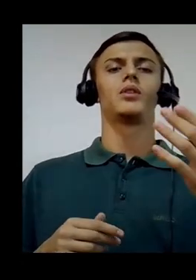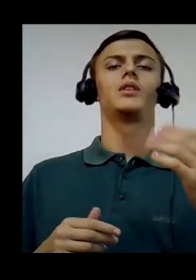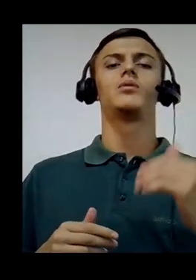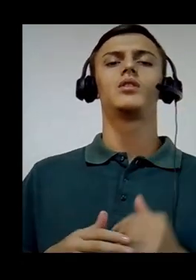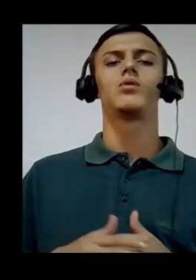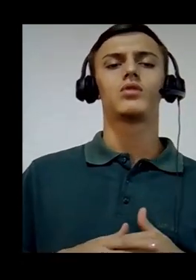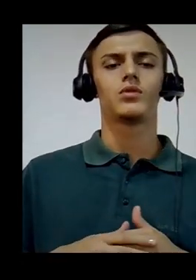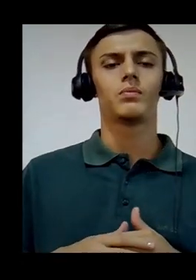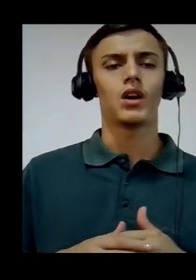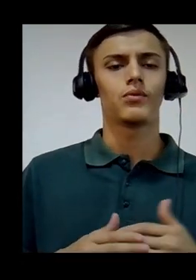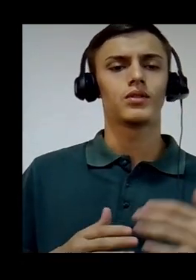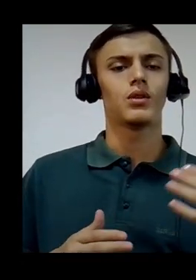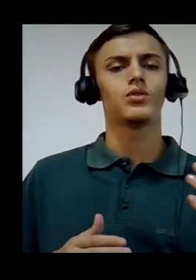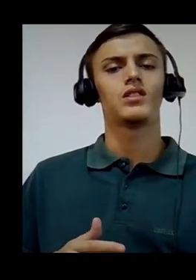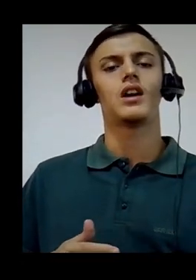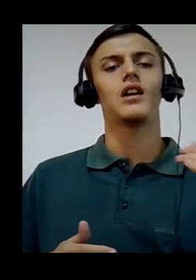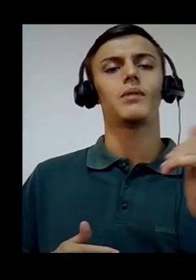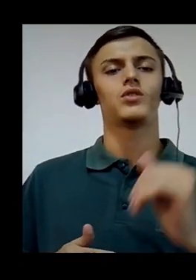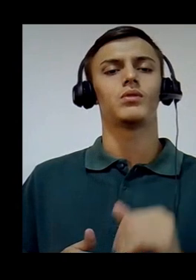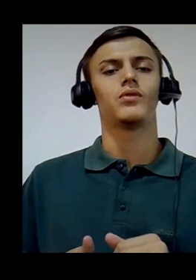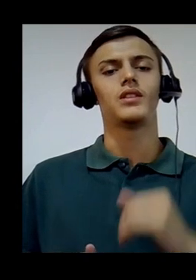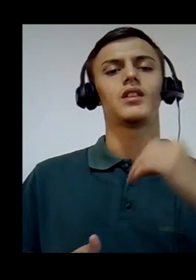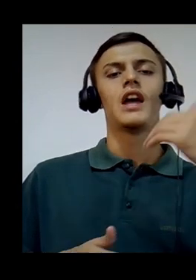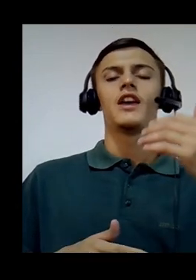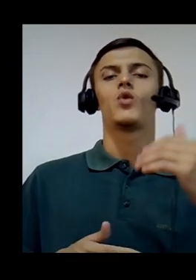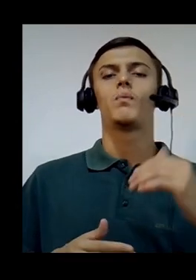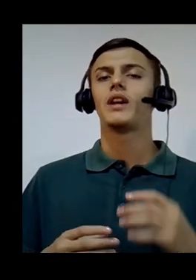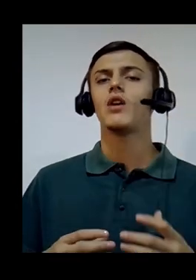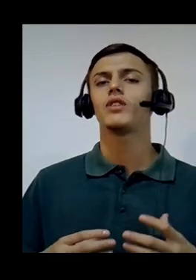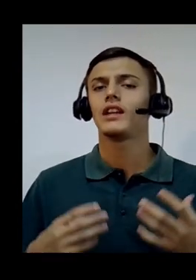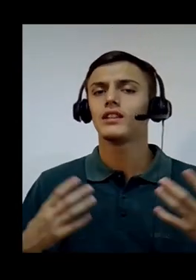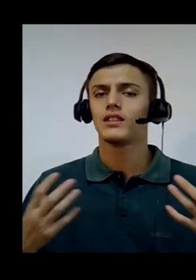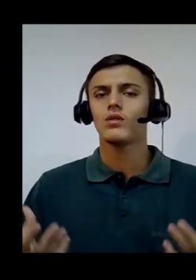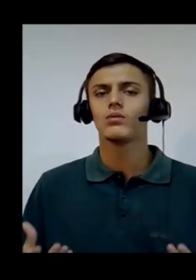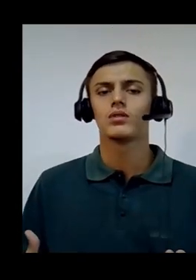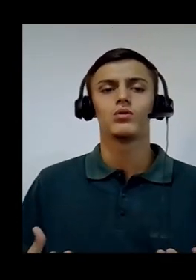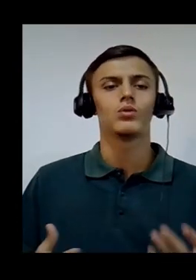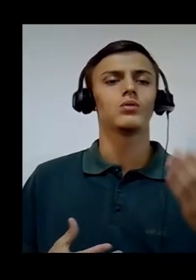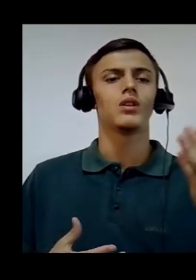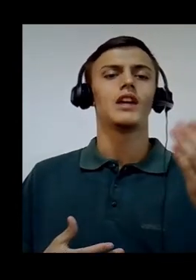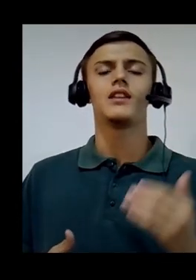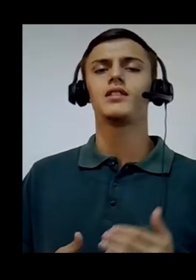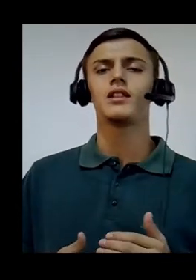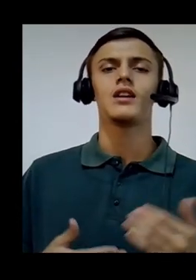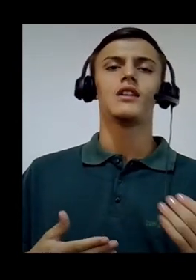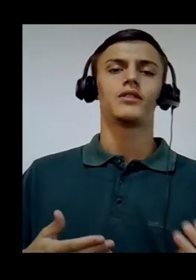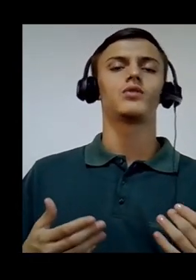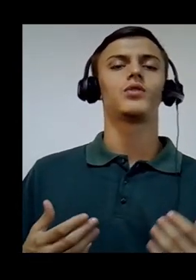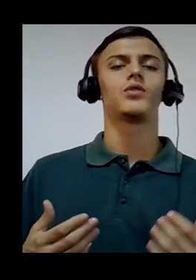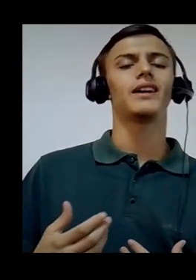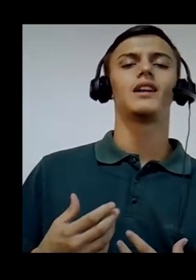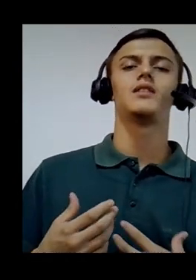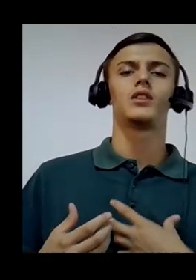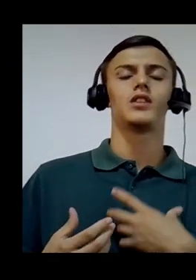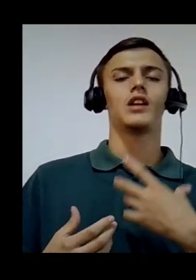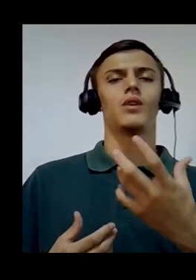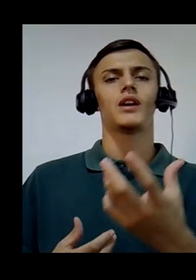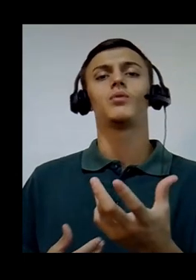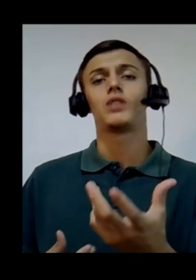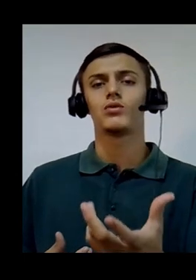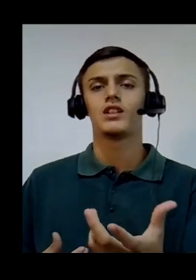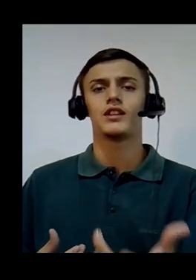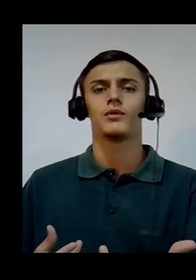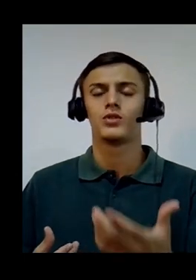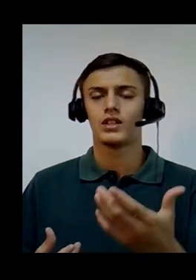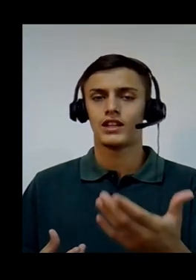sempre procurando reduzir consumos supérfluos, reutilizar mais de uma vez, recuperar o que ainda está em condição de uso e reciclar, transformar aquele resíduo que